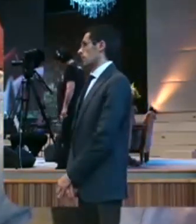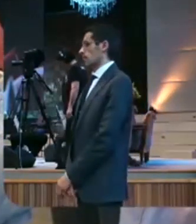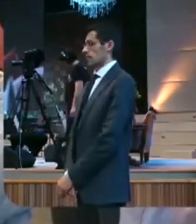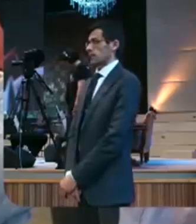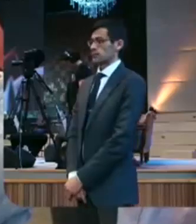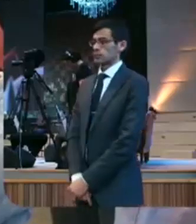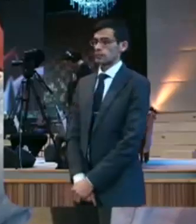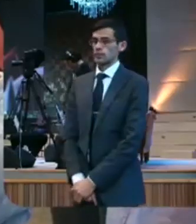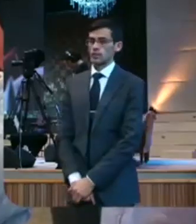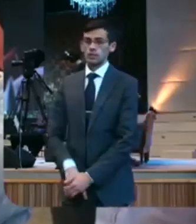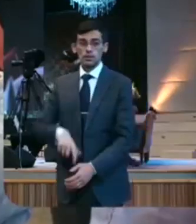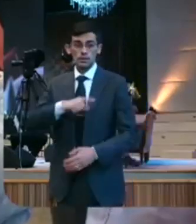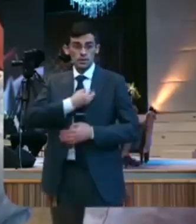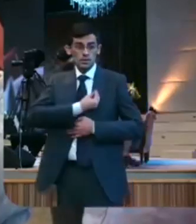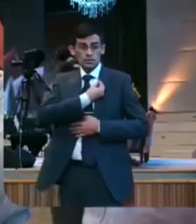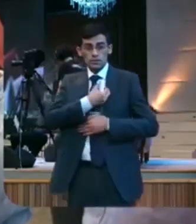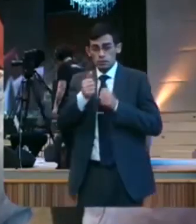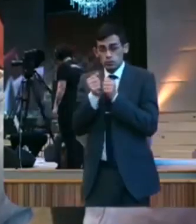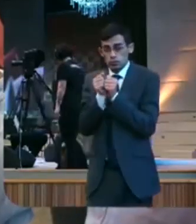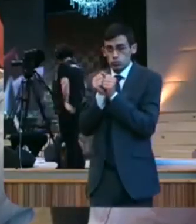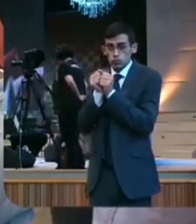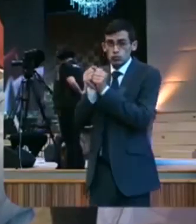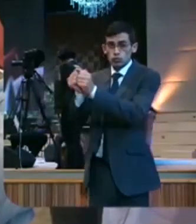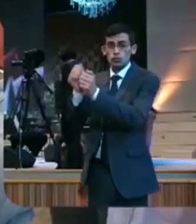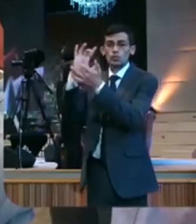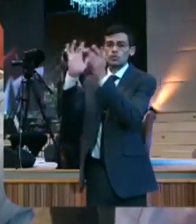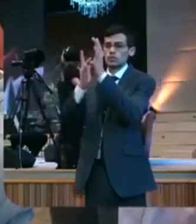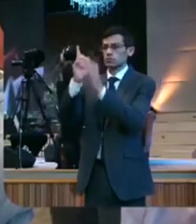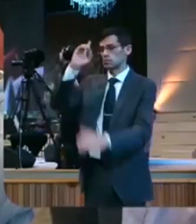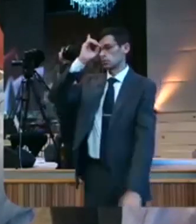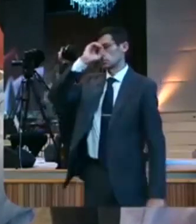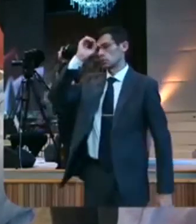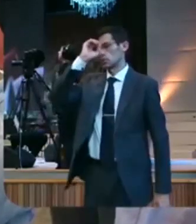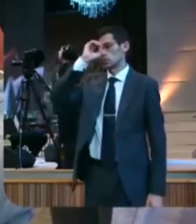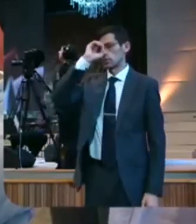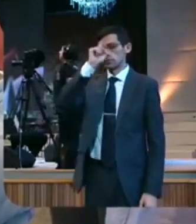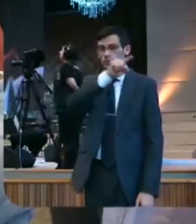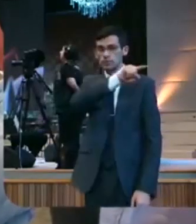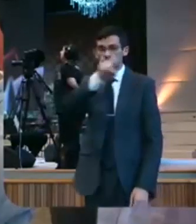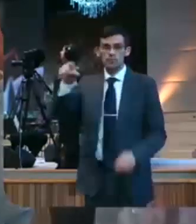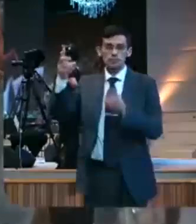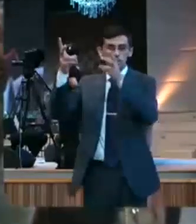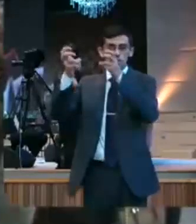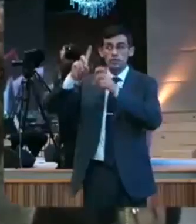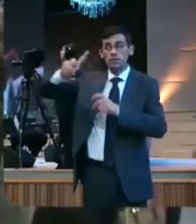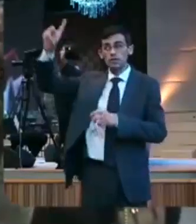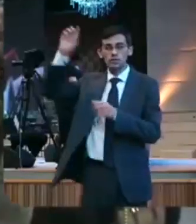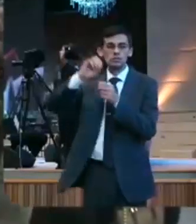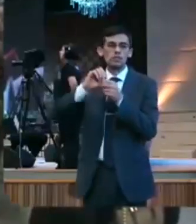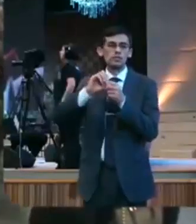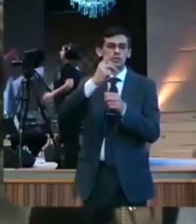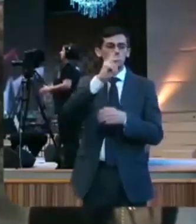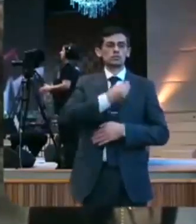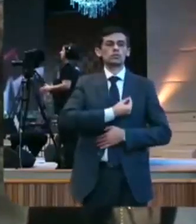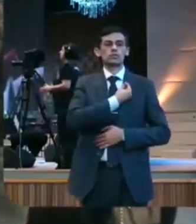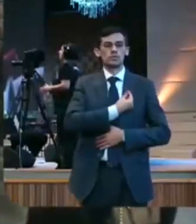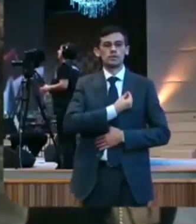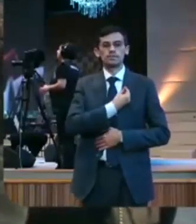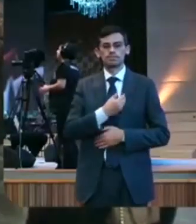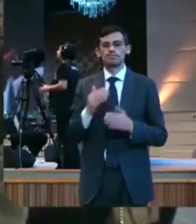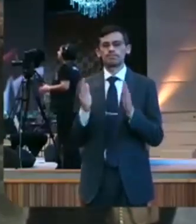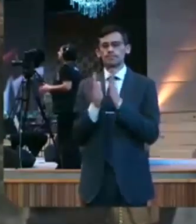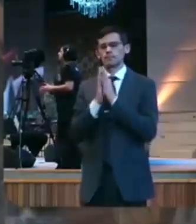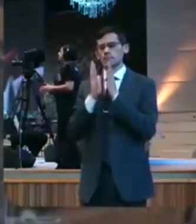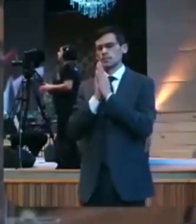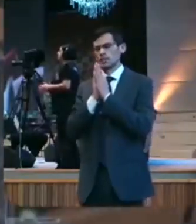e caminha com Ele todo dia, e você vai enxergar o que Deus vai fazer. Ó Pai, aqui